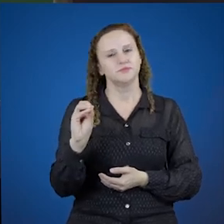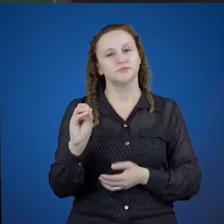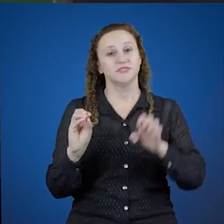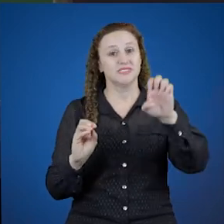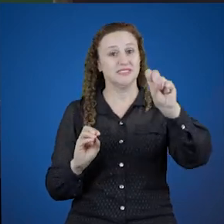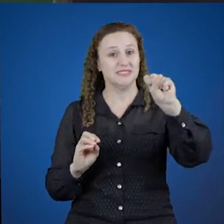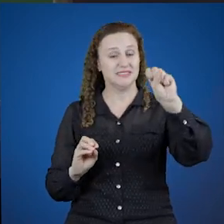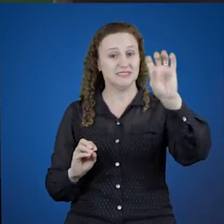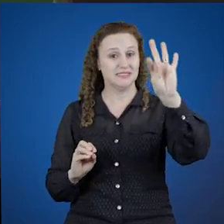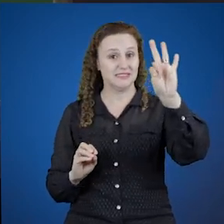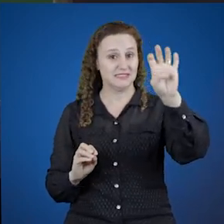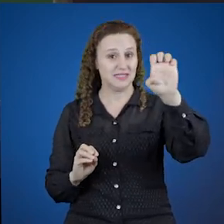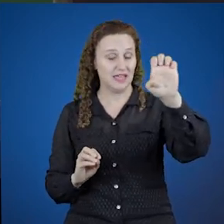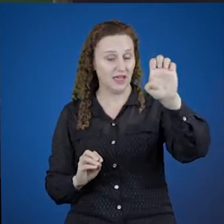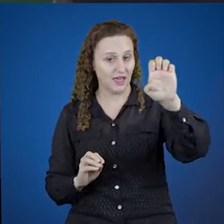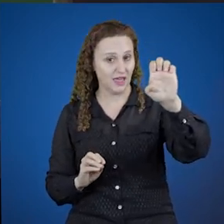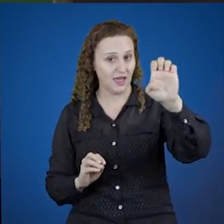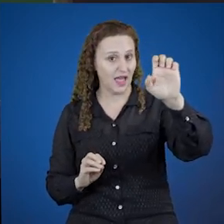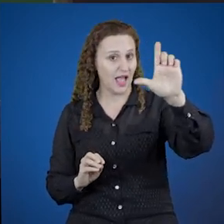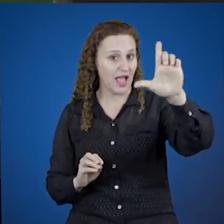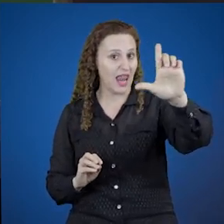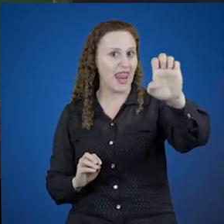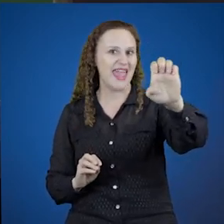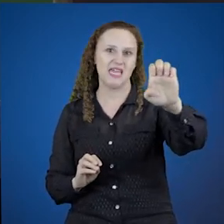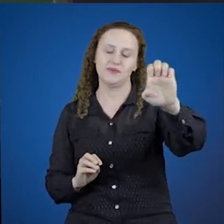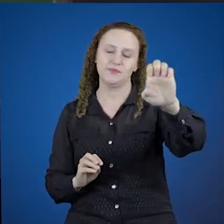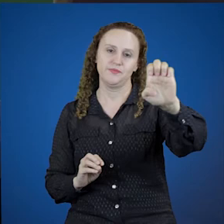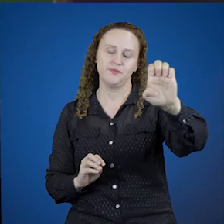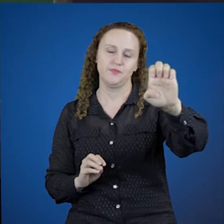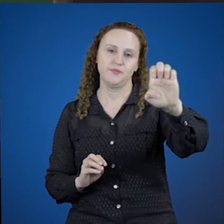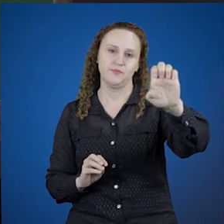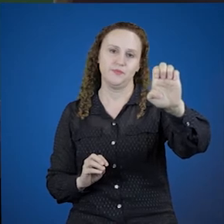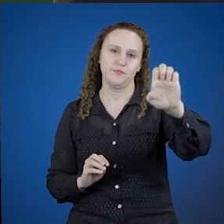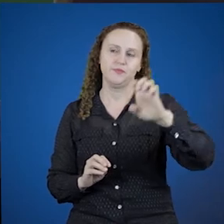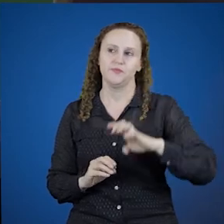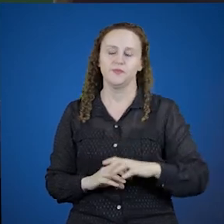Oi Ester Oi Lê